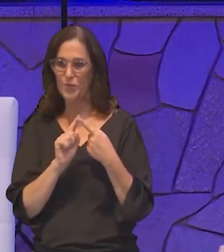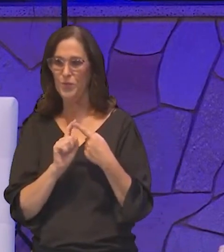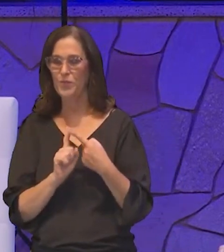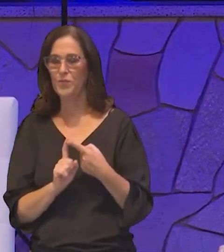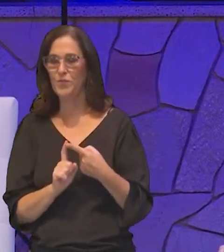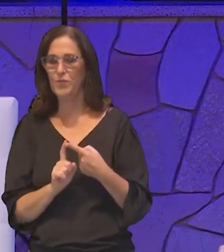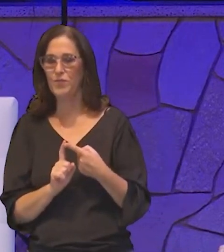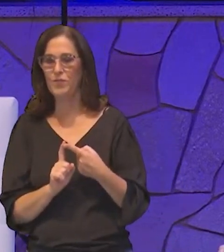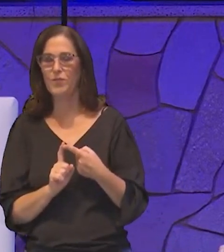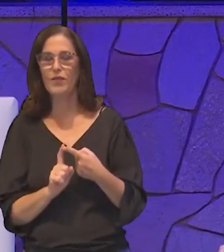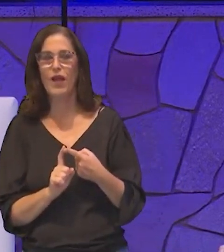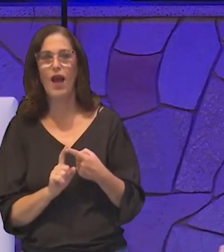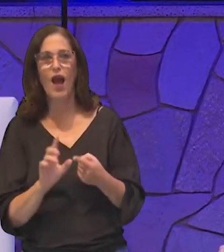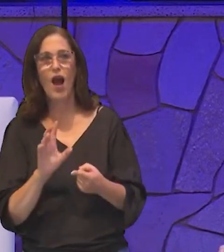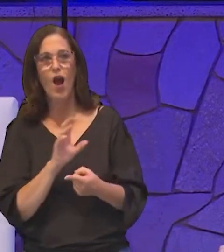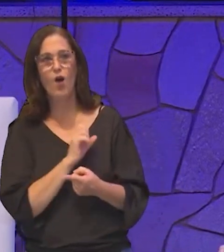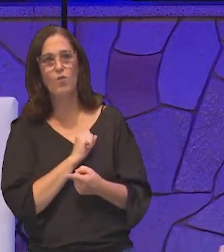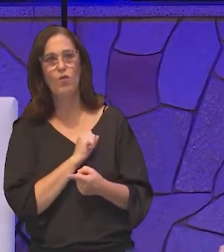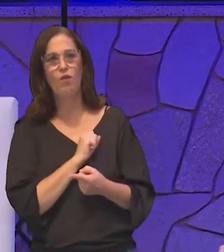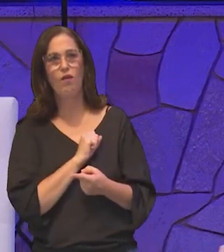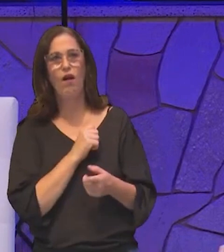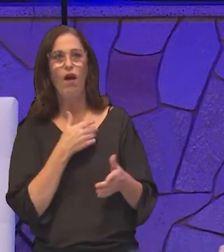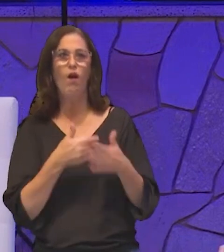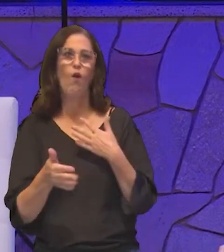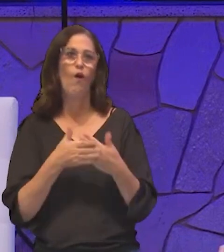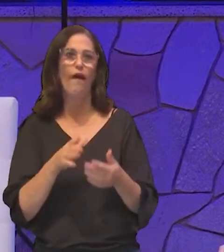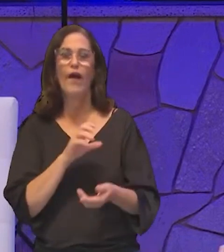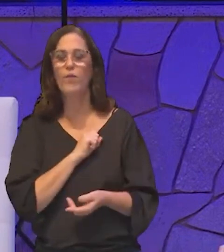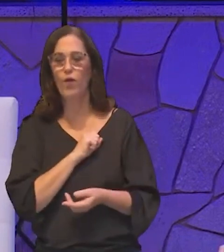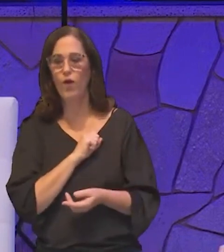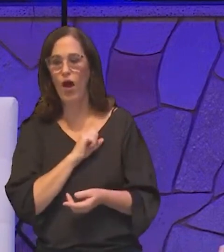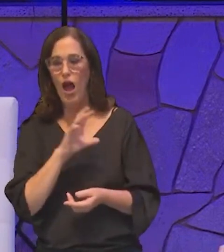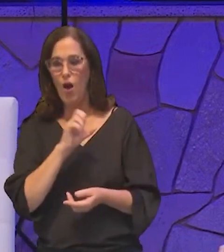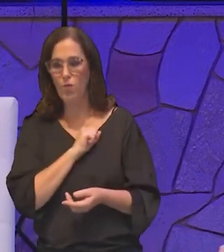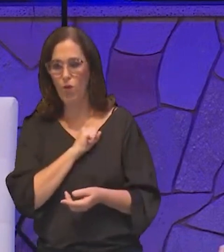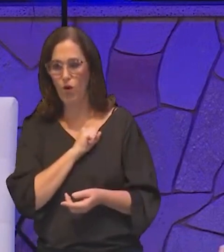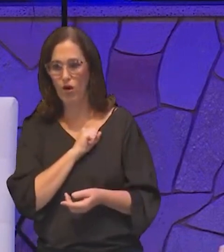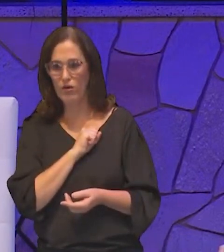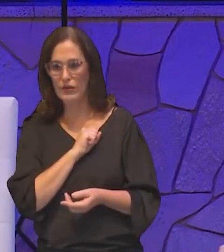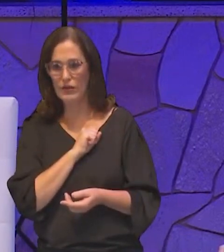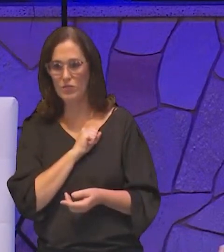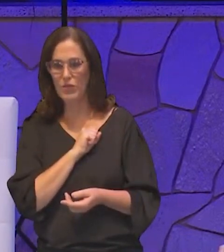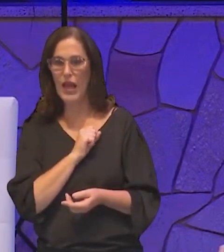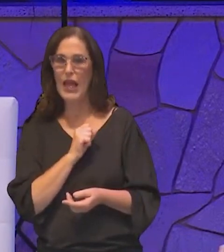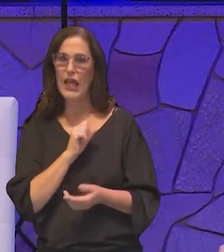que o amor, ele não é qualquer tipo de amor, mas é o amor que segue